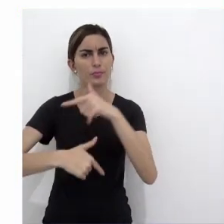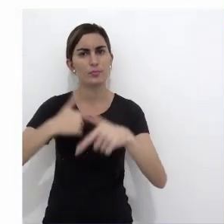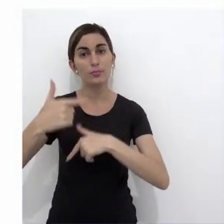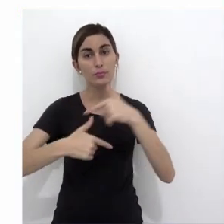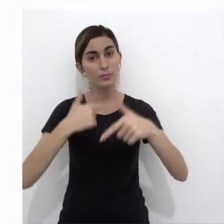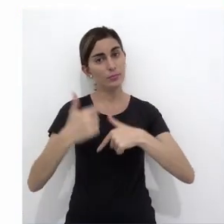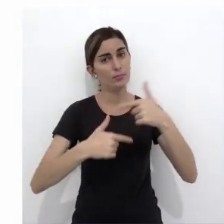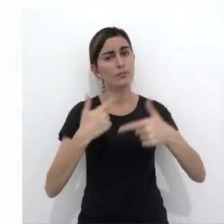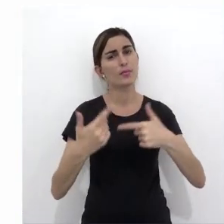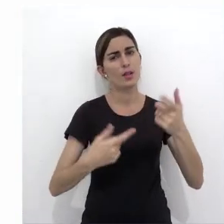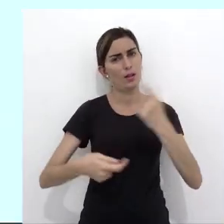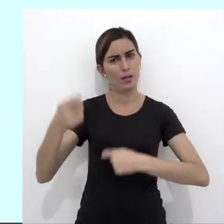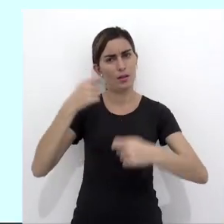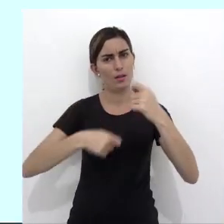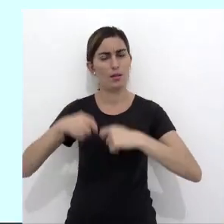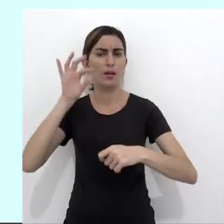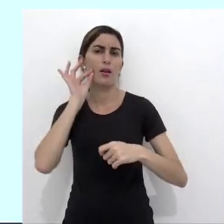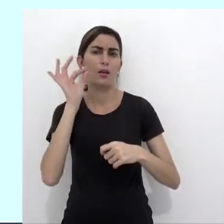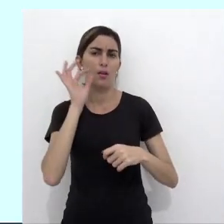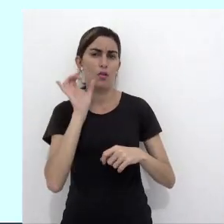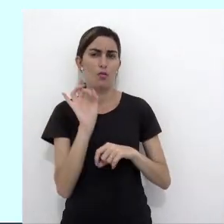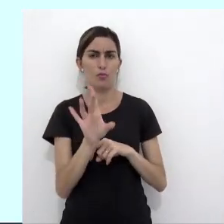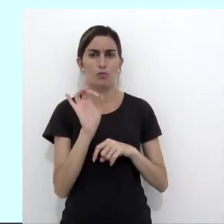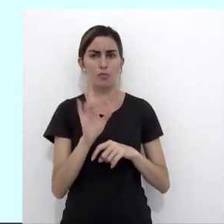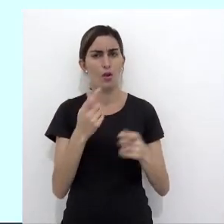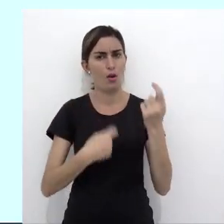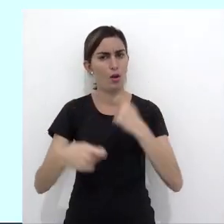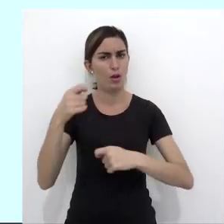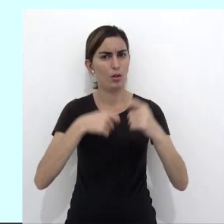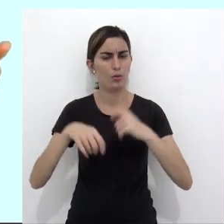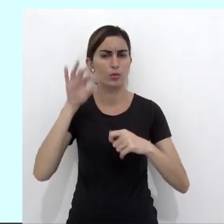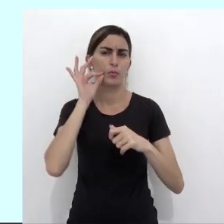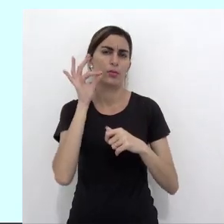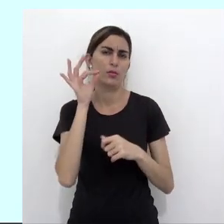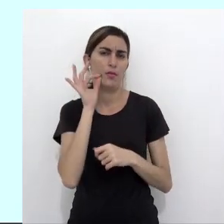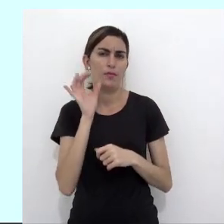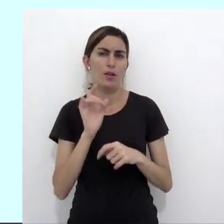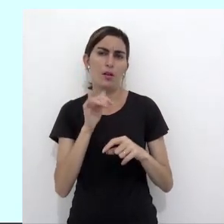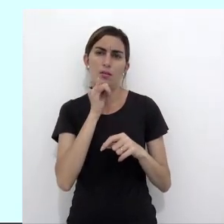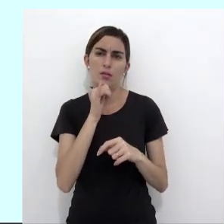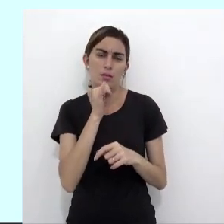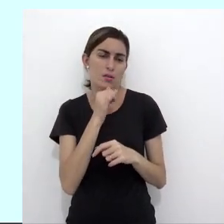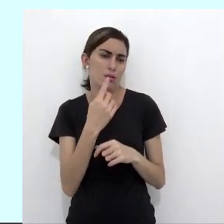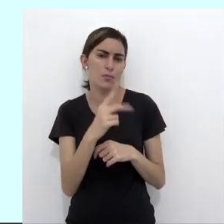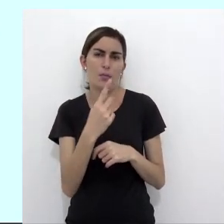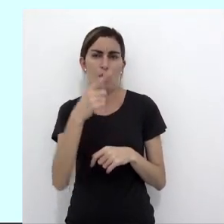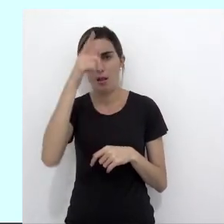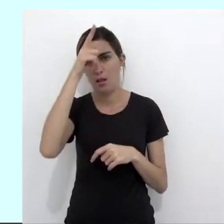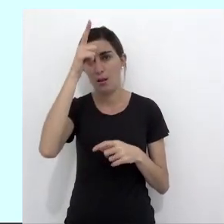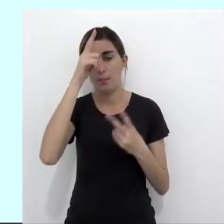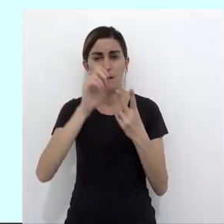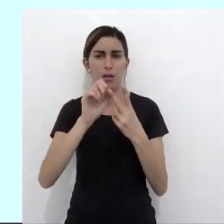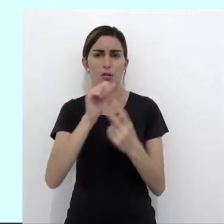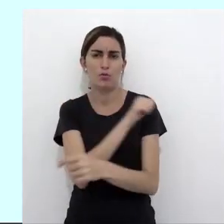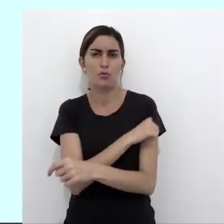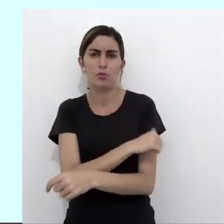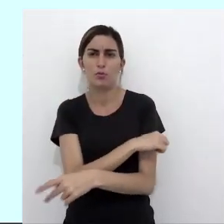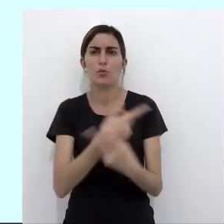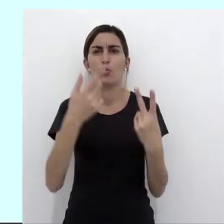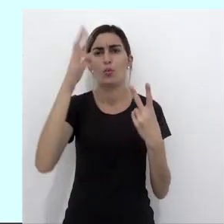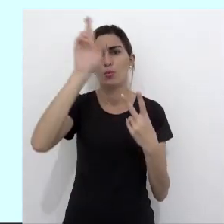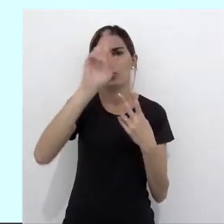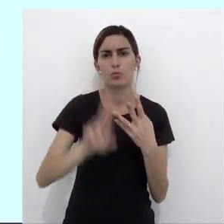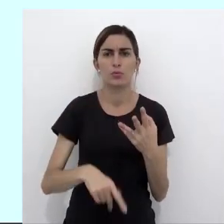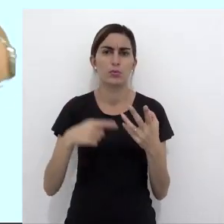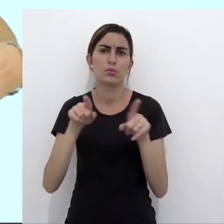a economia cafeira. Não somente para a economia cafeira. Por exemplo, aí alemães, suíços, russos também têm a